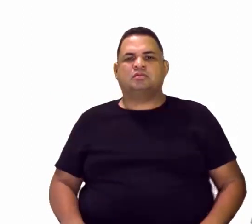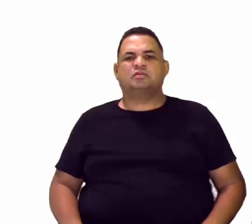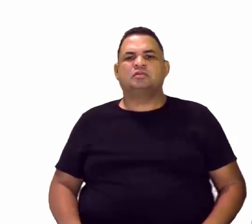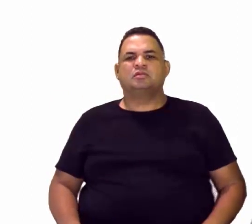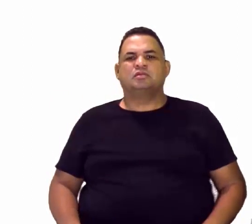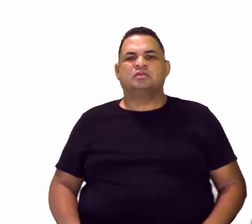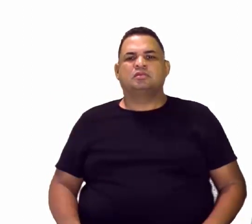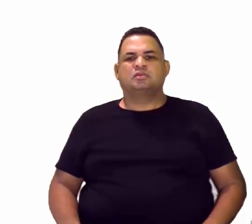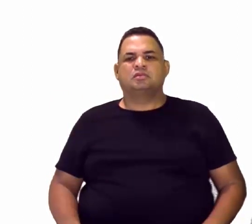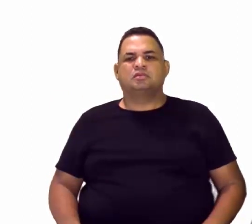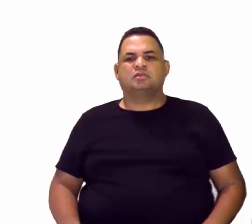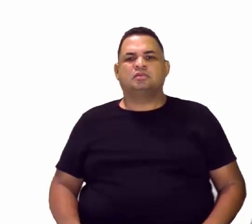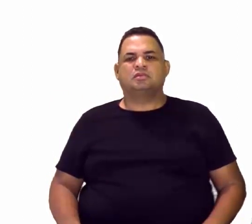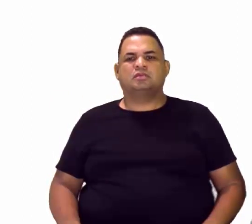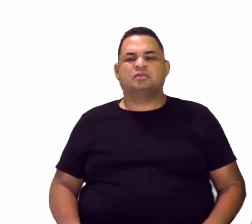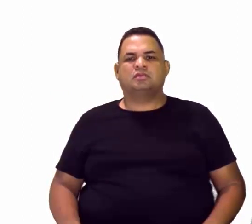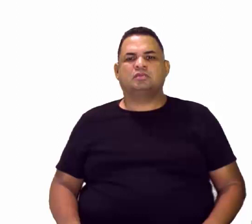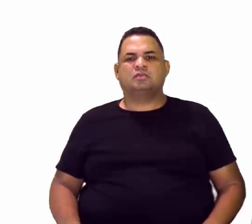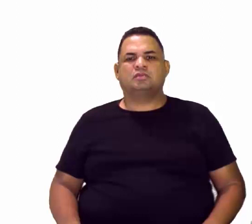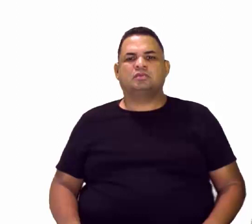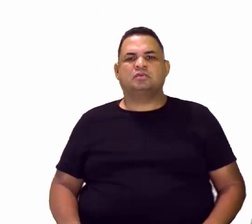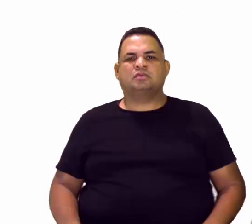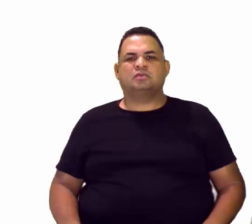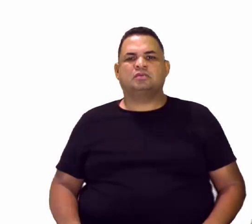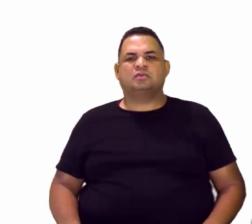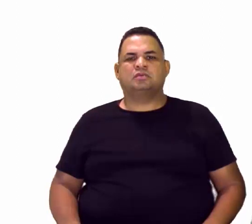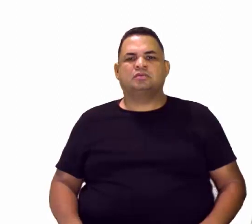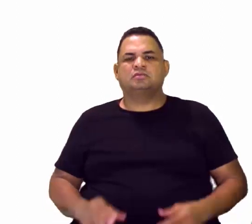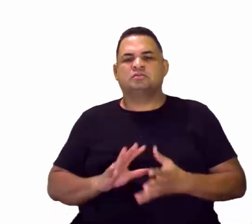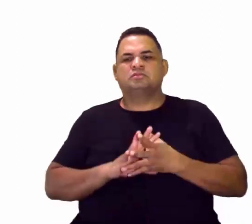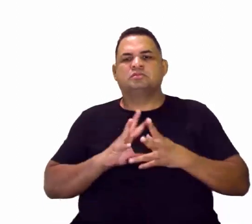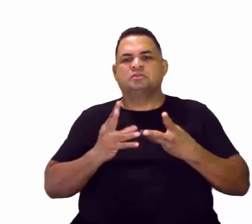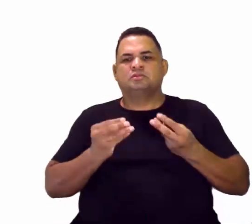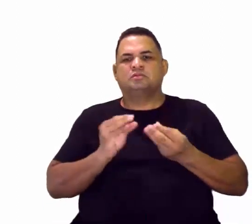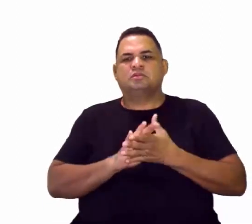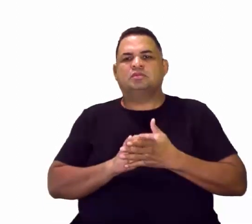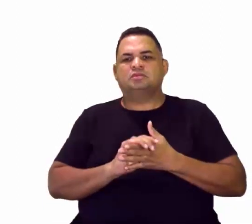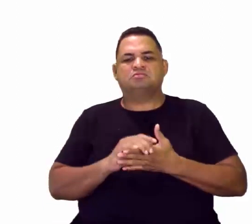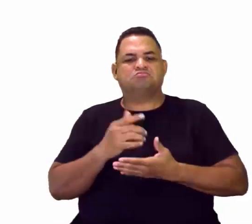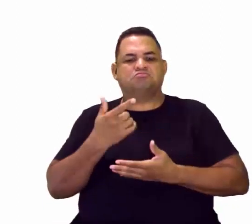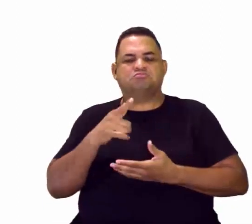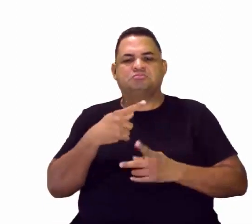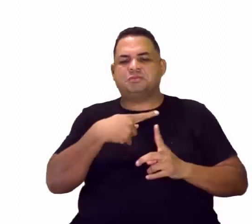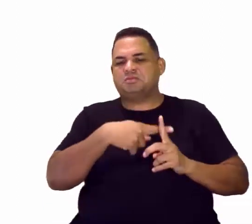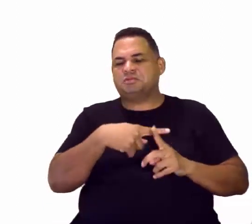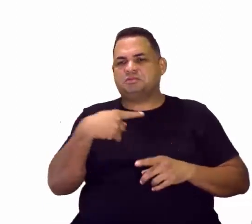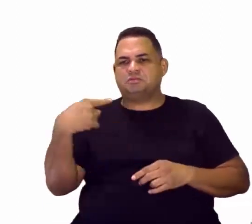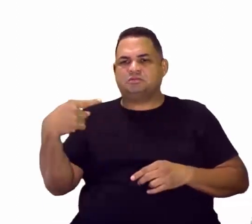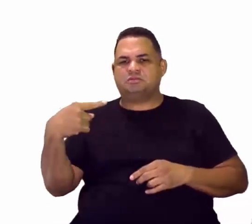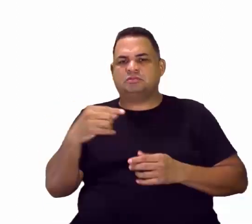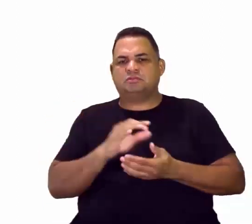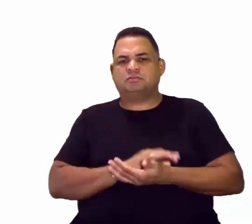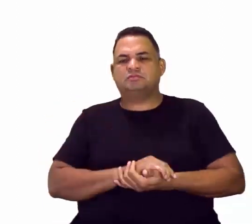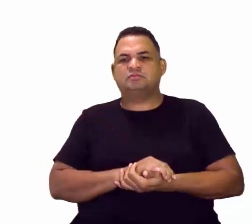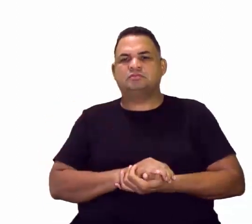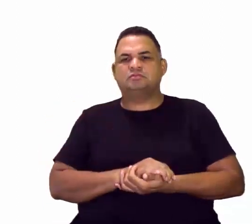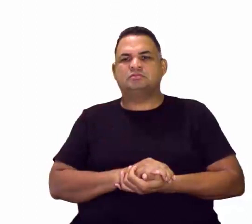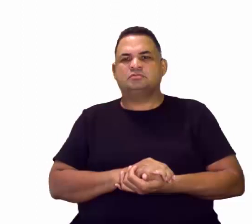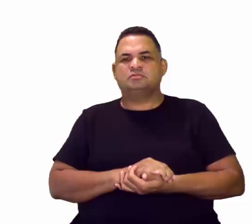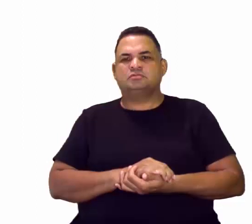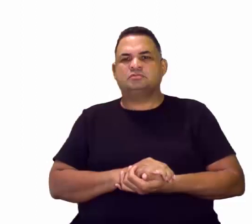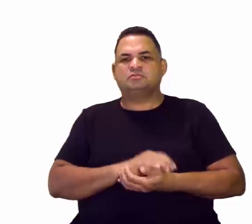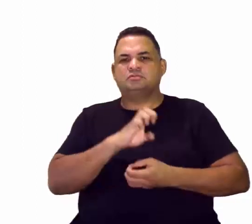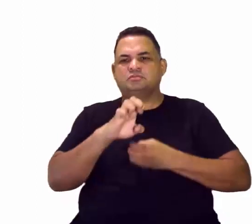aqui, polar, entre moléculas completamente apolares, que são aquelas em que